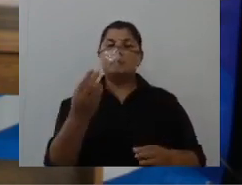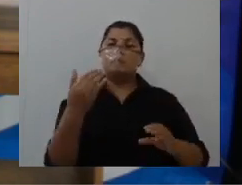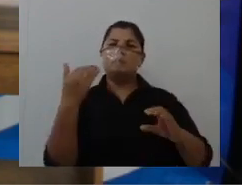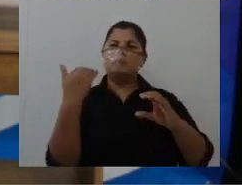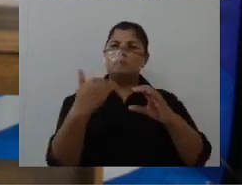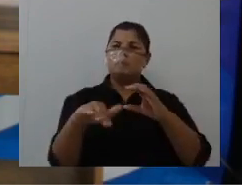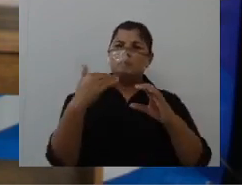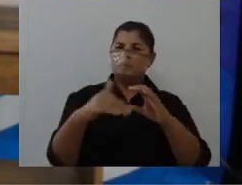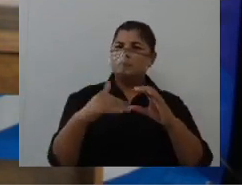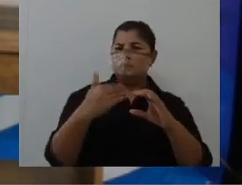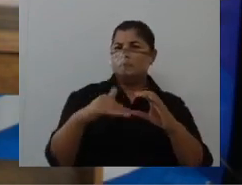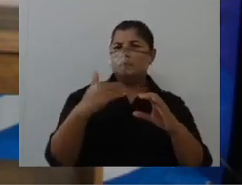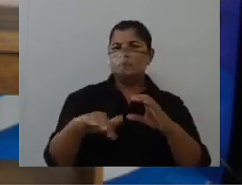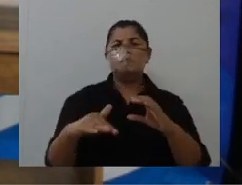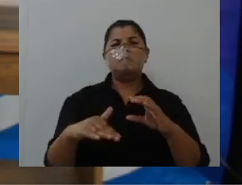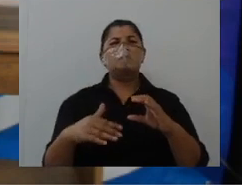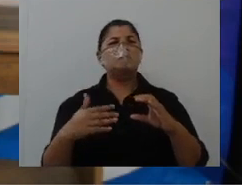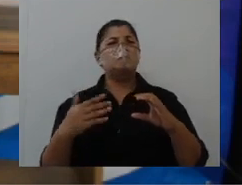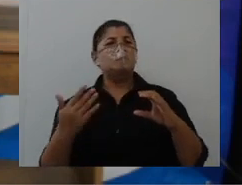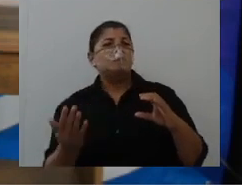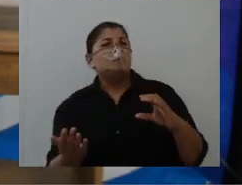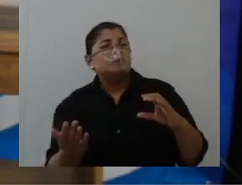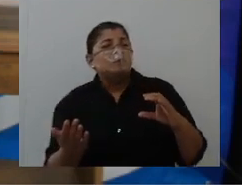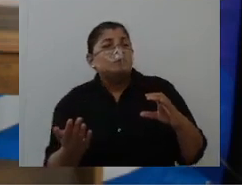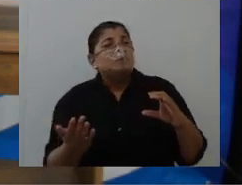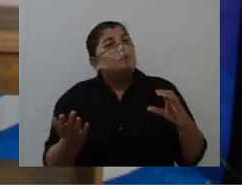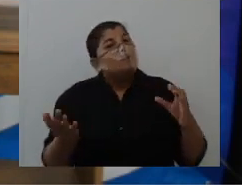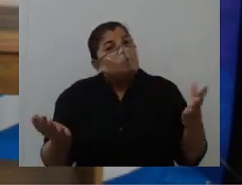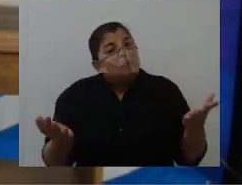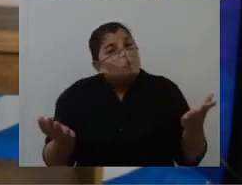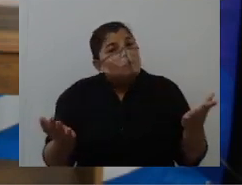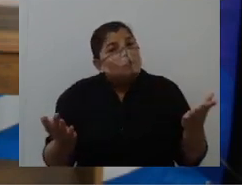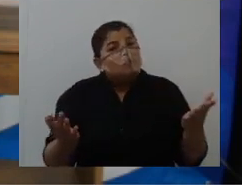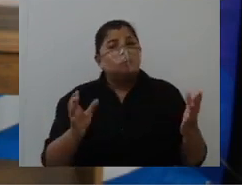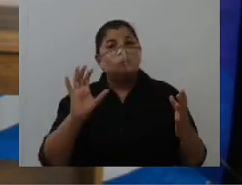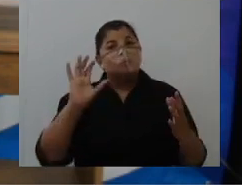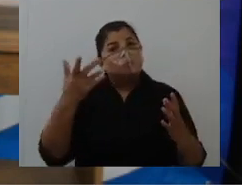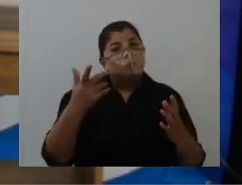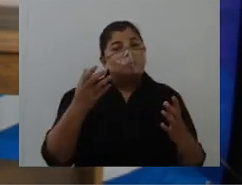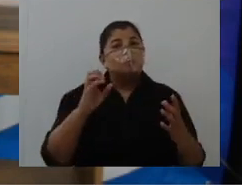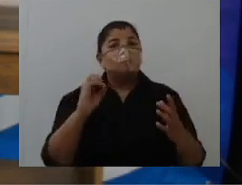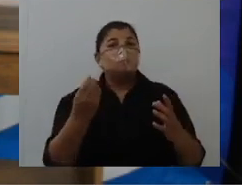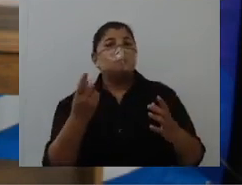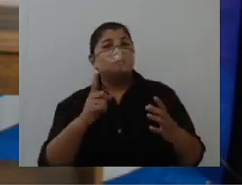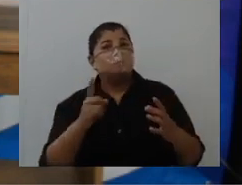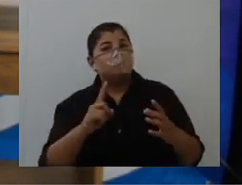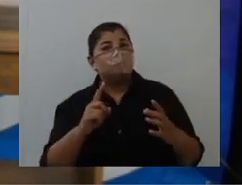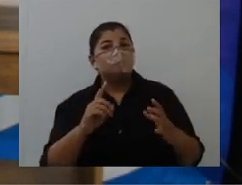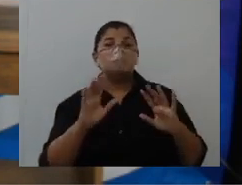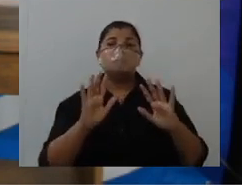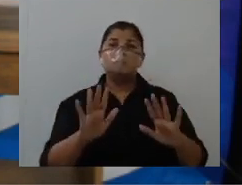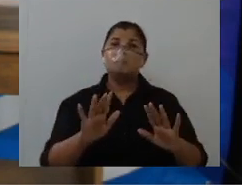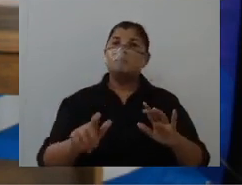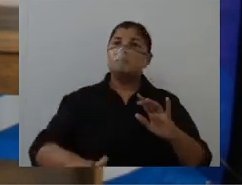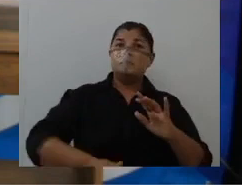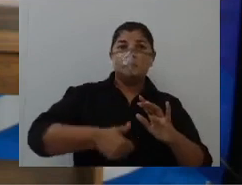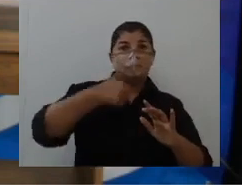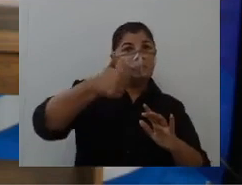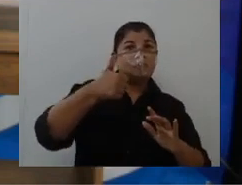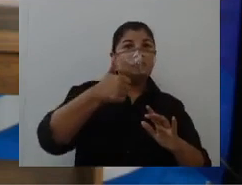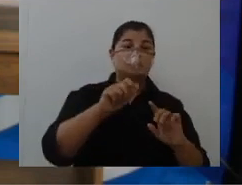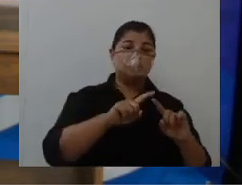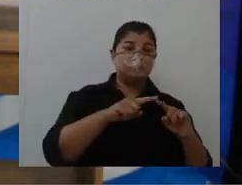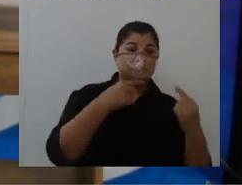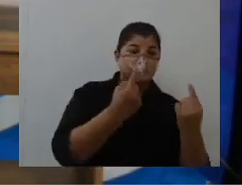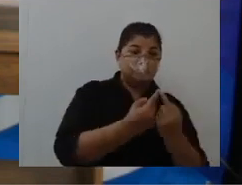atual, né? Pode até resolver. Mas veja, se você se reúne com os moradores da sua rua, seus